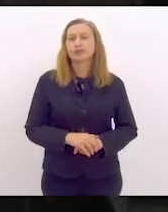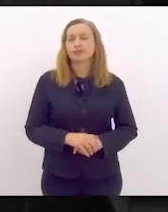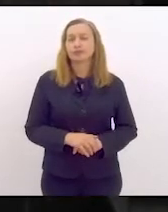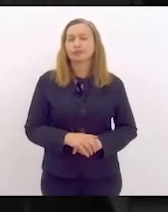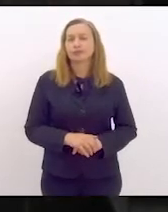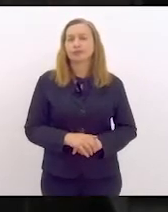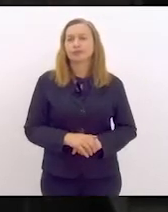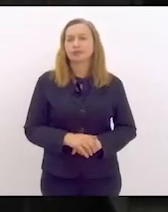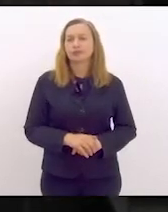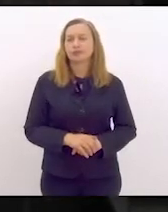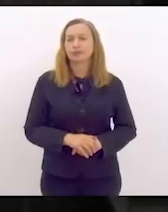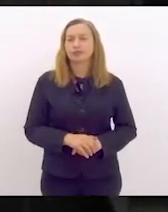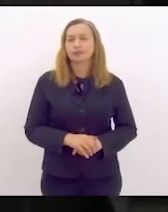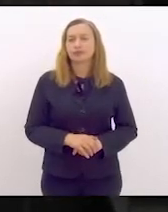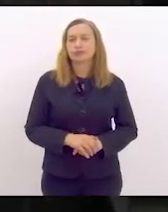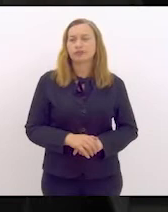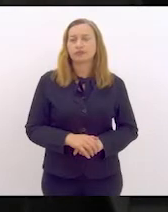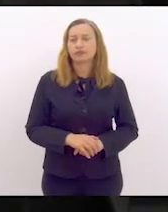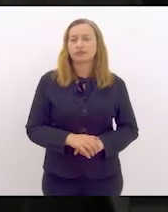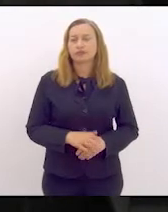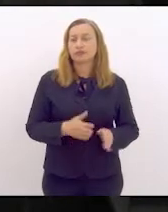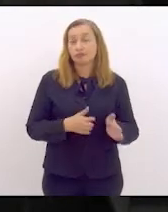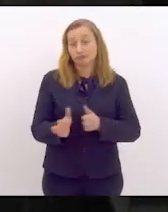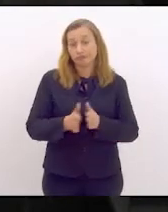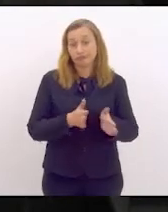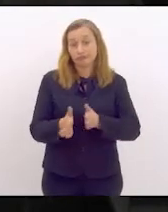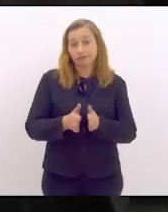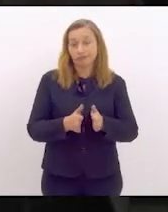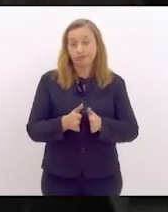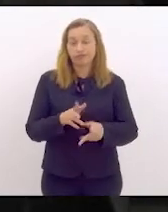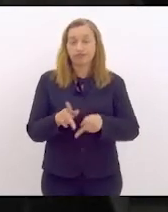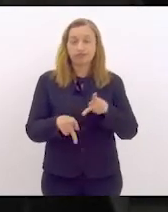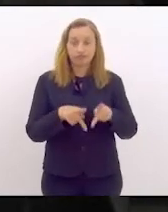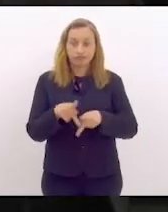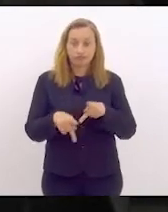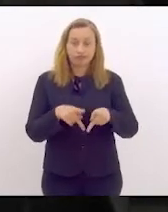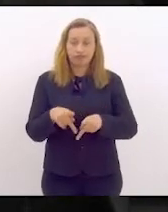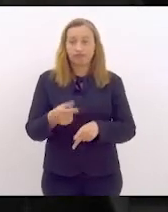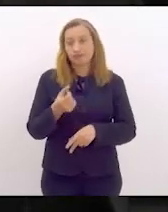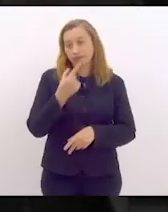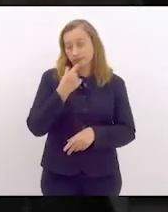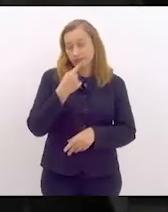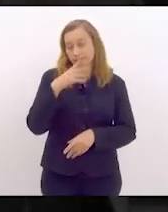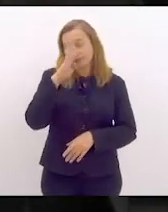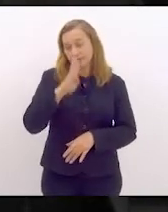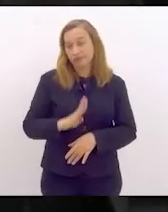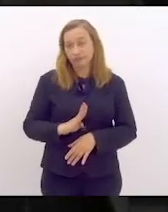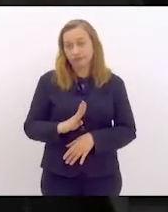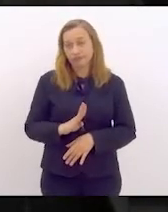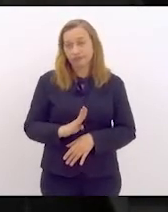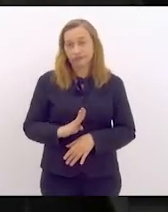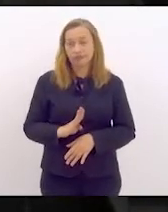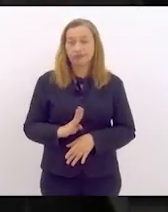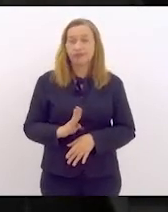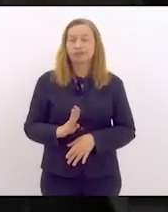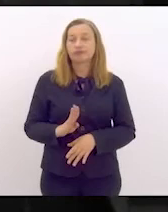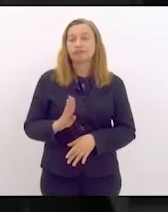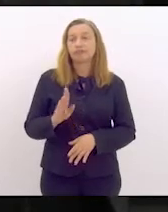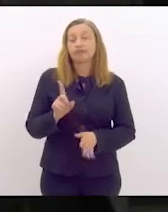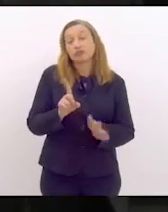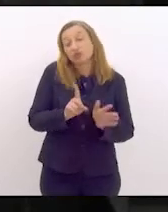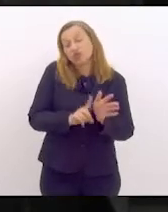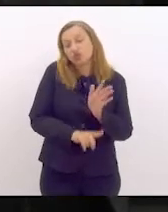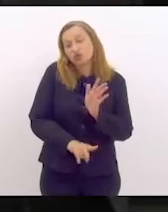que o acesso da população a medicamento gratuito está cada vez